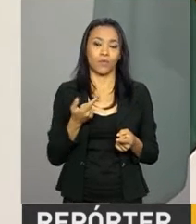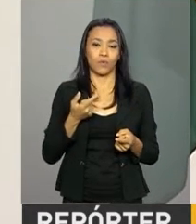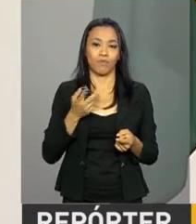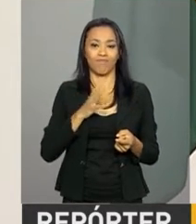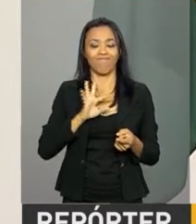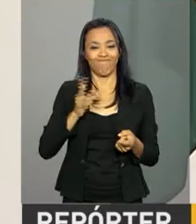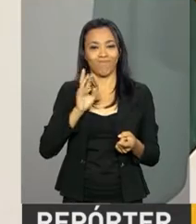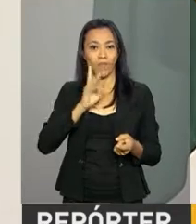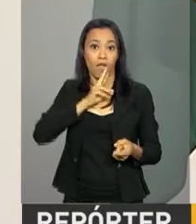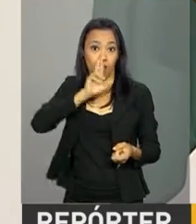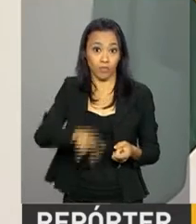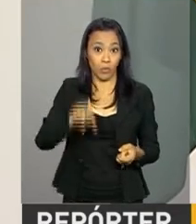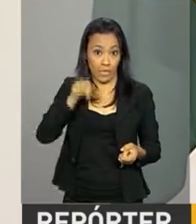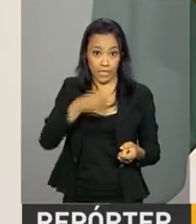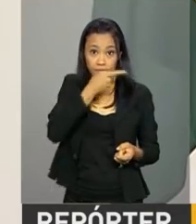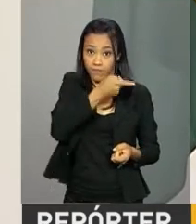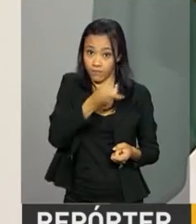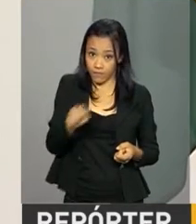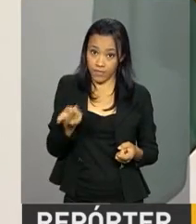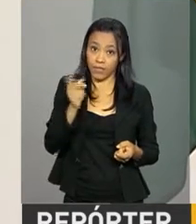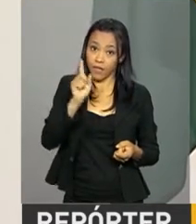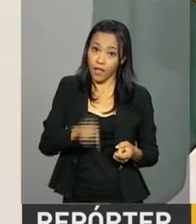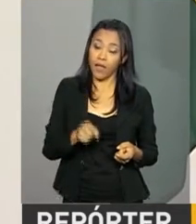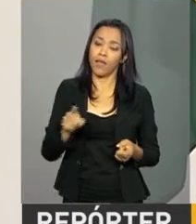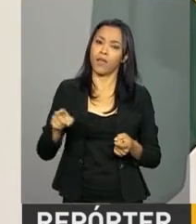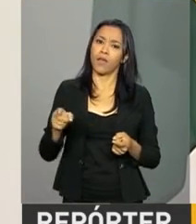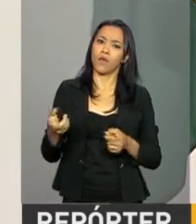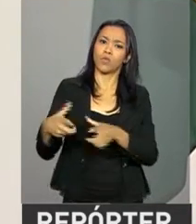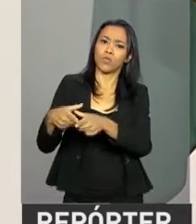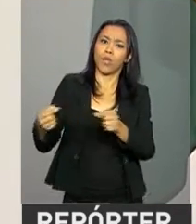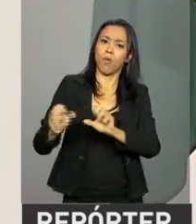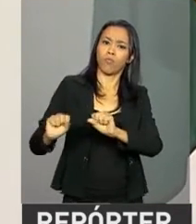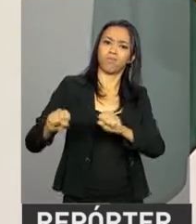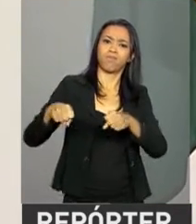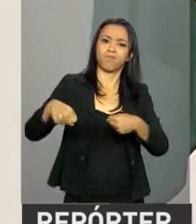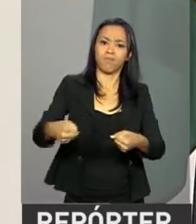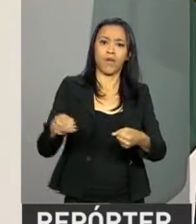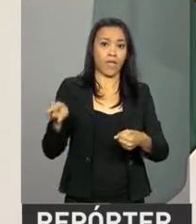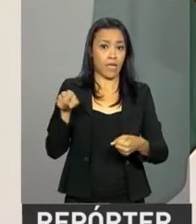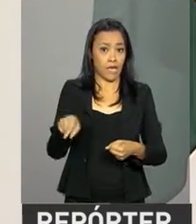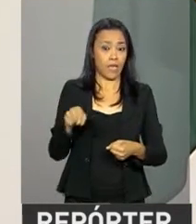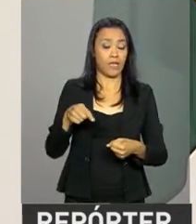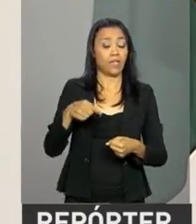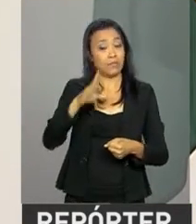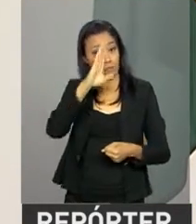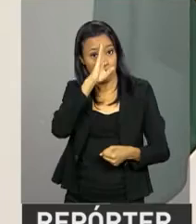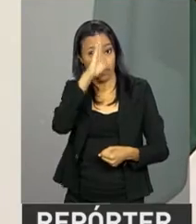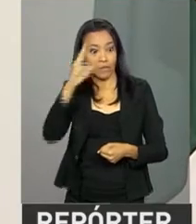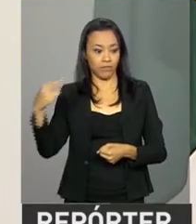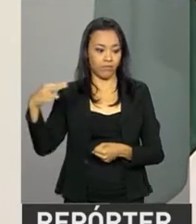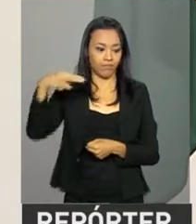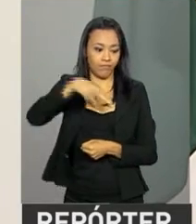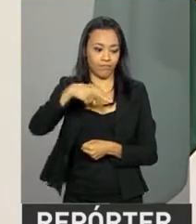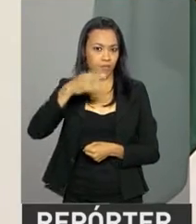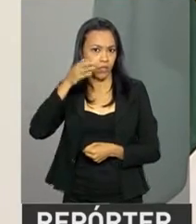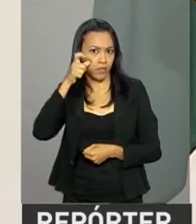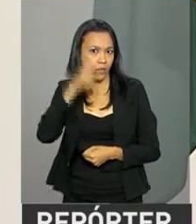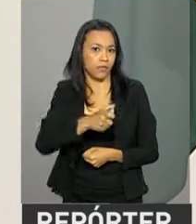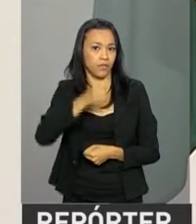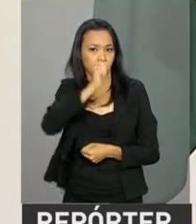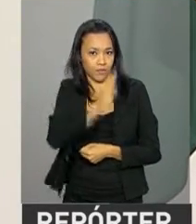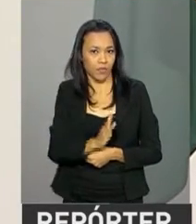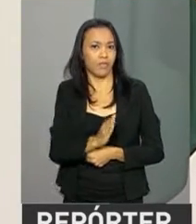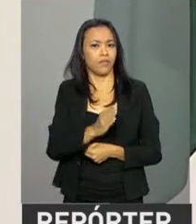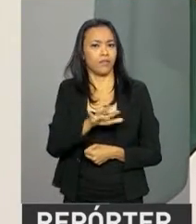visita é uma claríssima retomada do Japão de um papel central nos investimentos no Brasil, de